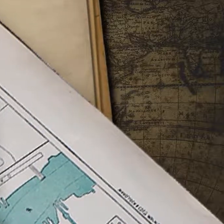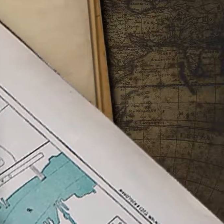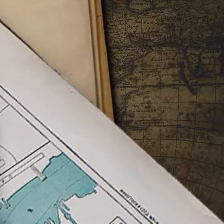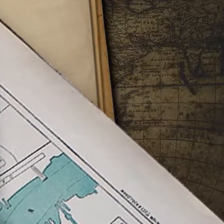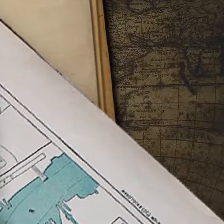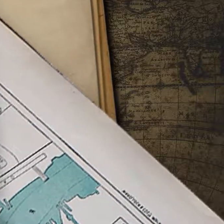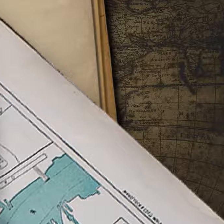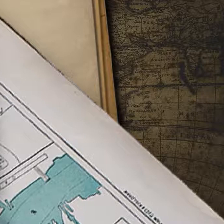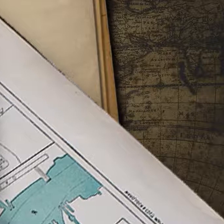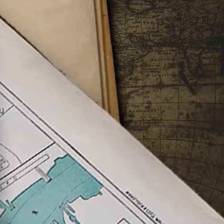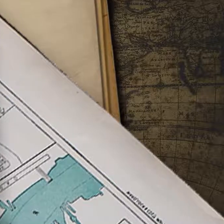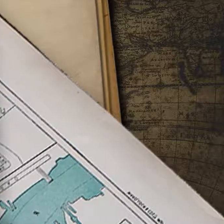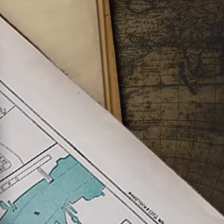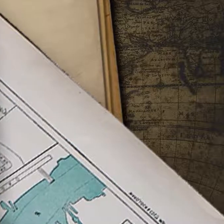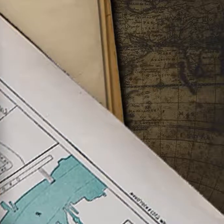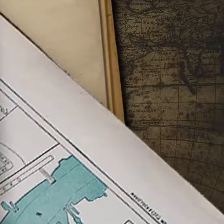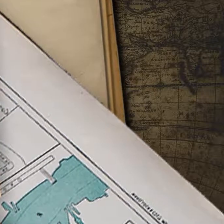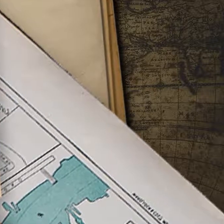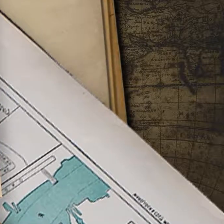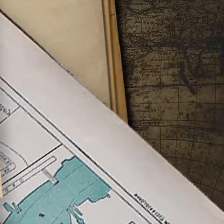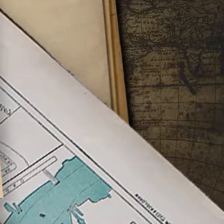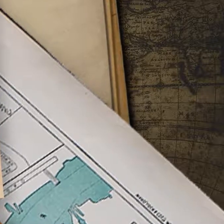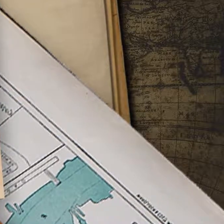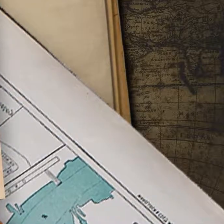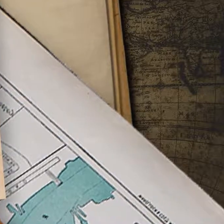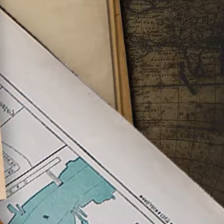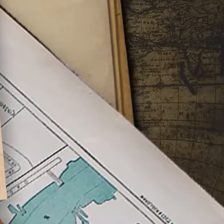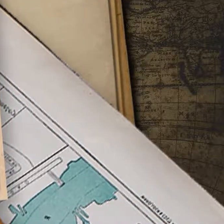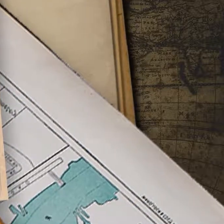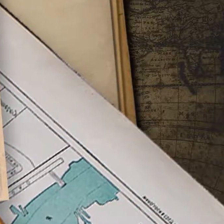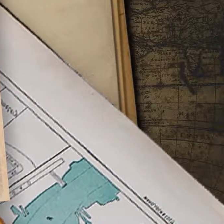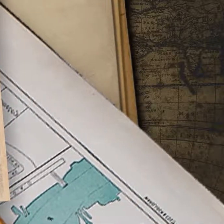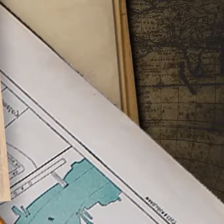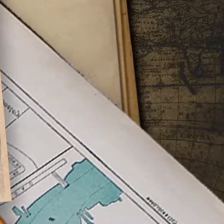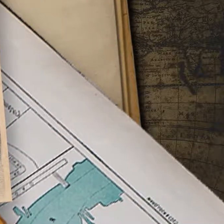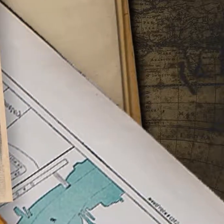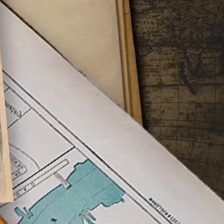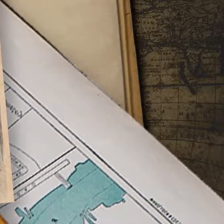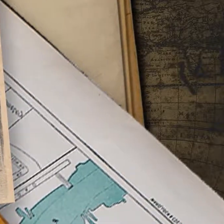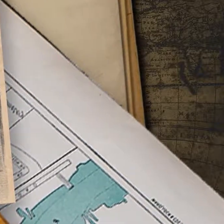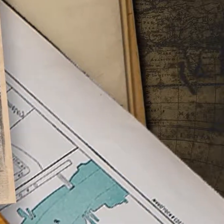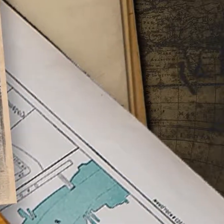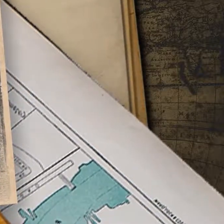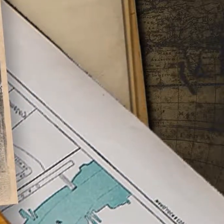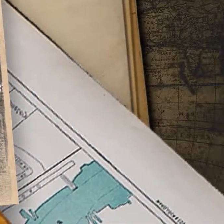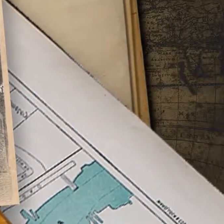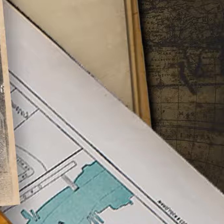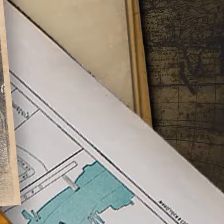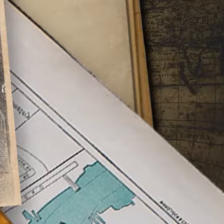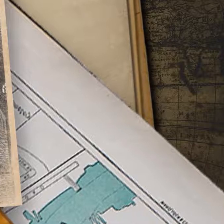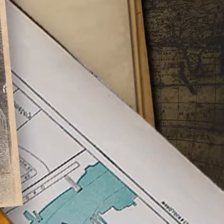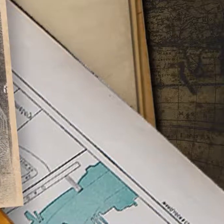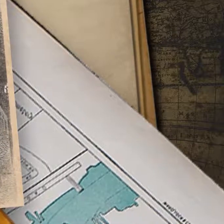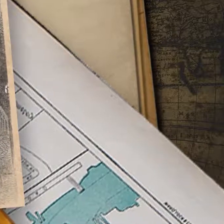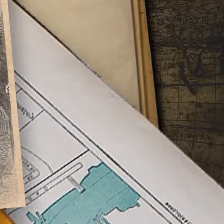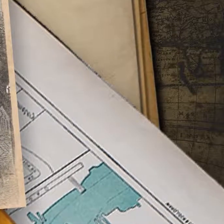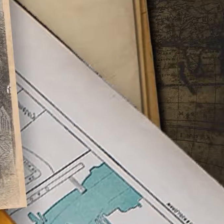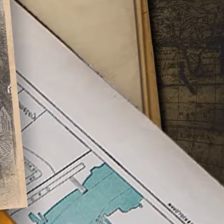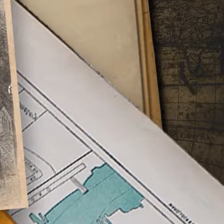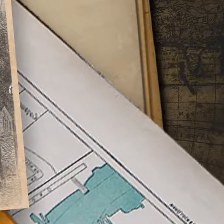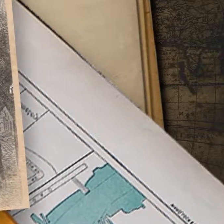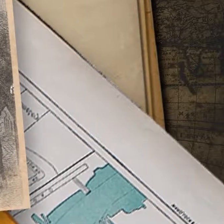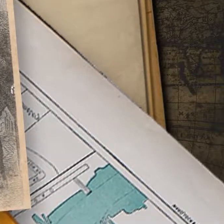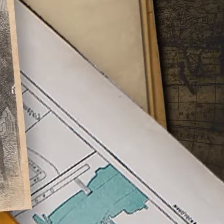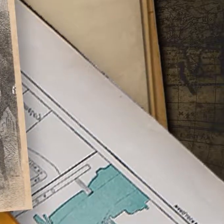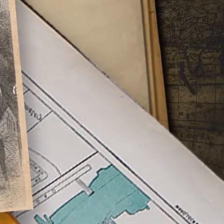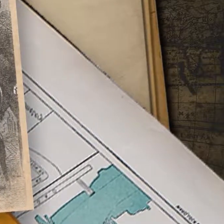olham para o Sr. Fogg que chegou no clube por uma enorme porta, com a parte superior bastante ornamentada. Ele está